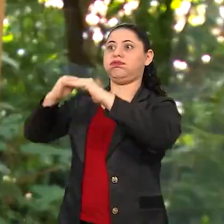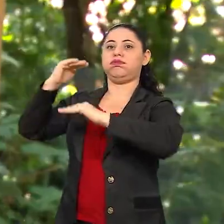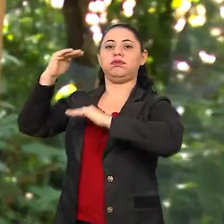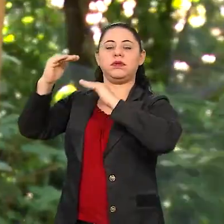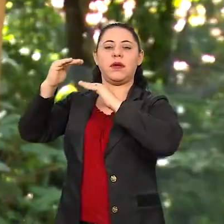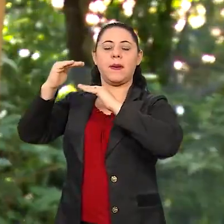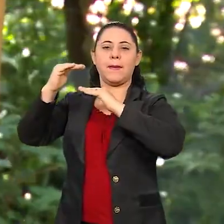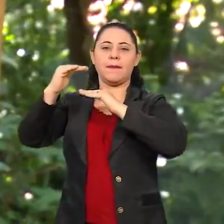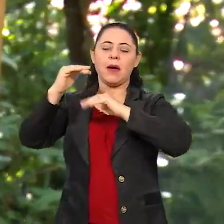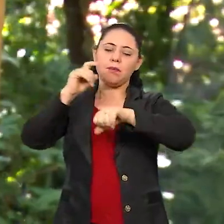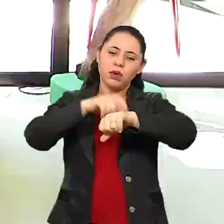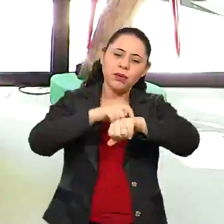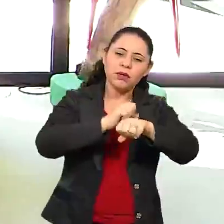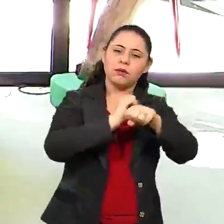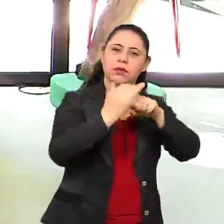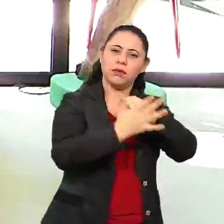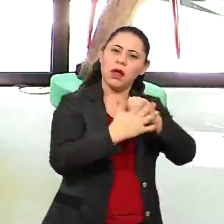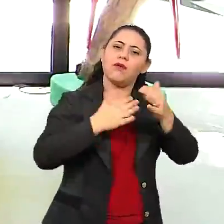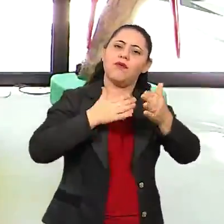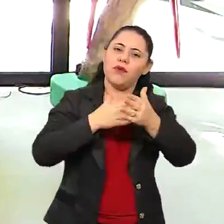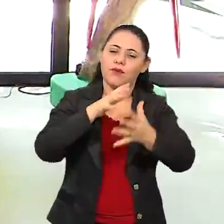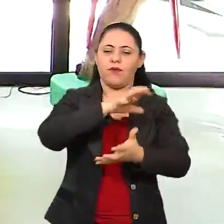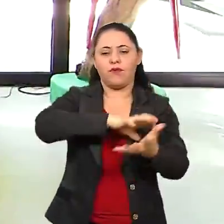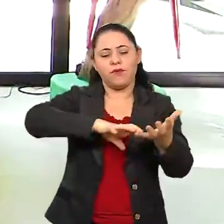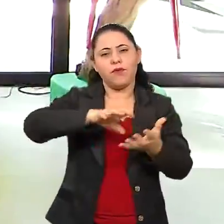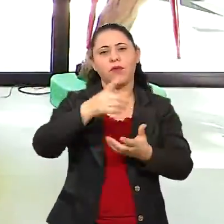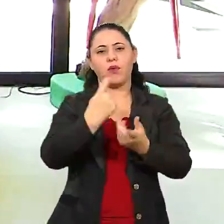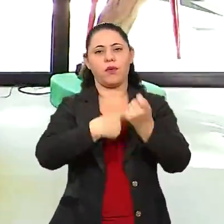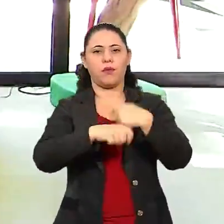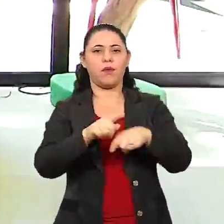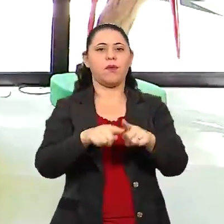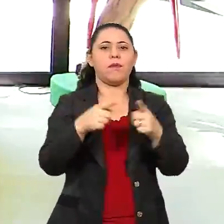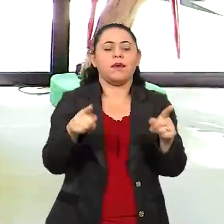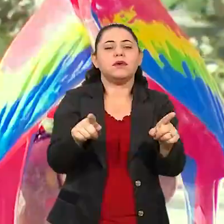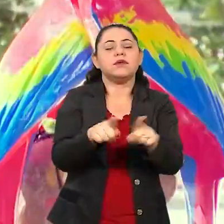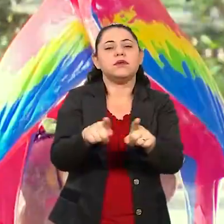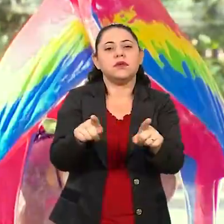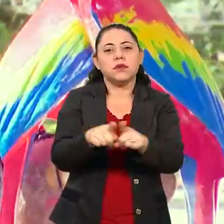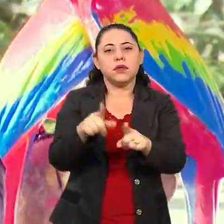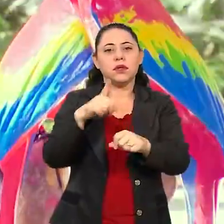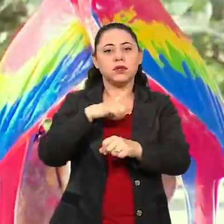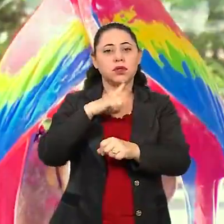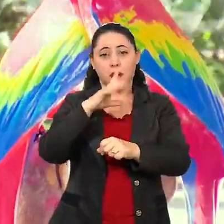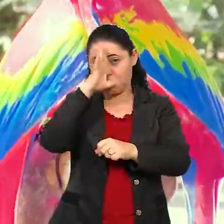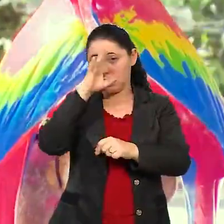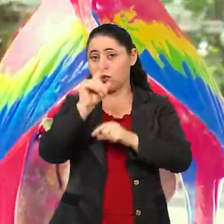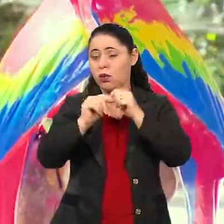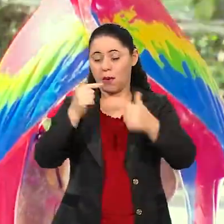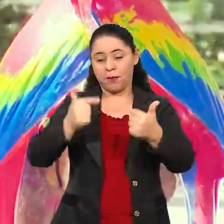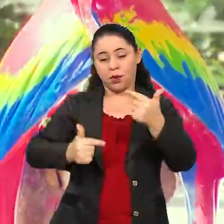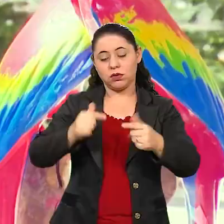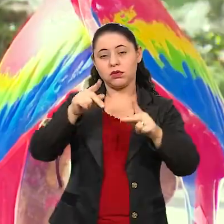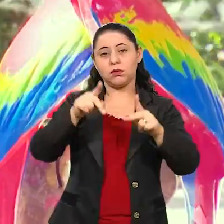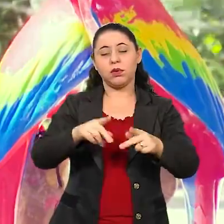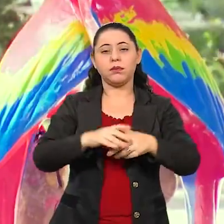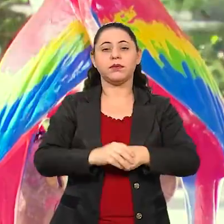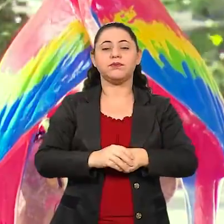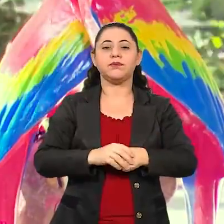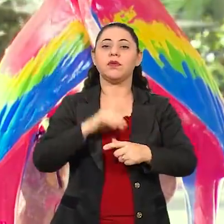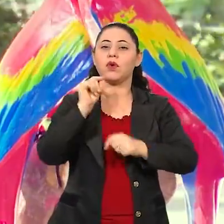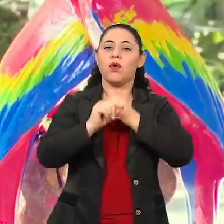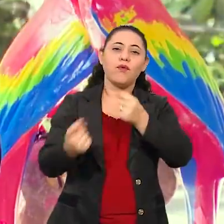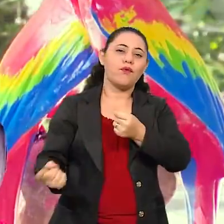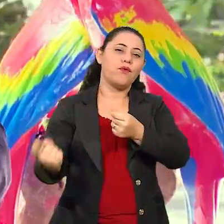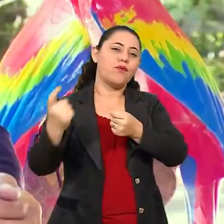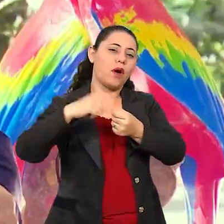mesmo na pandemia mesmo enfrentando a crise econômica e principalmente as políticas públicas